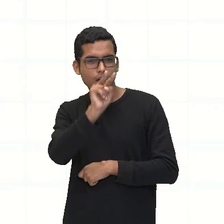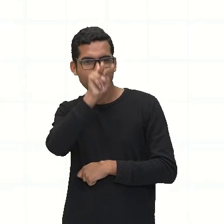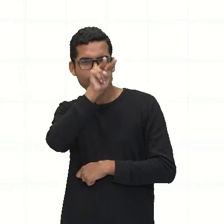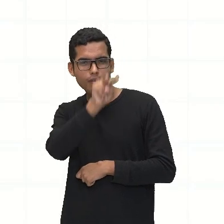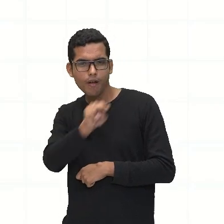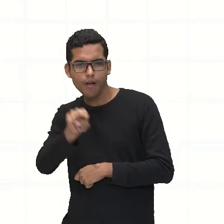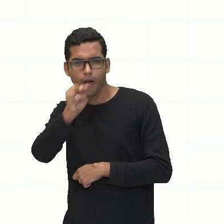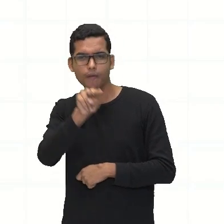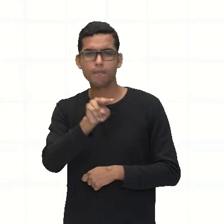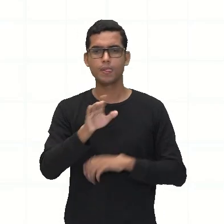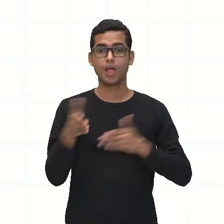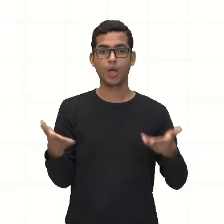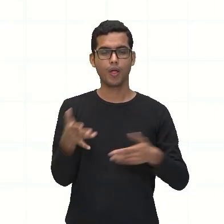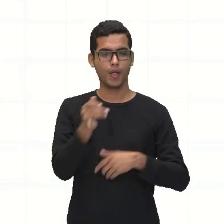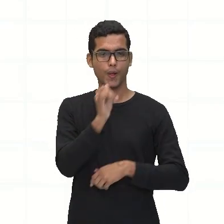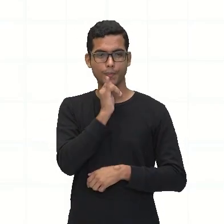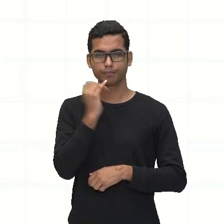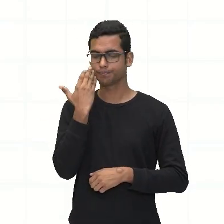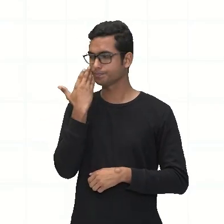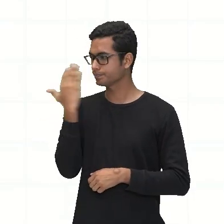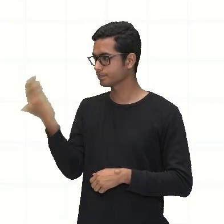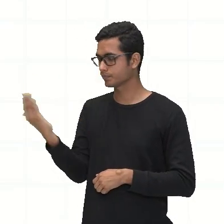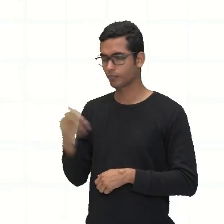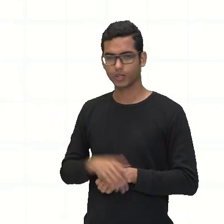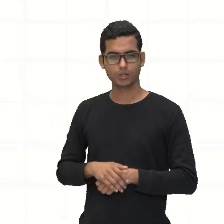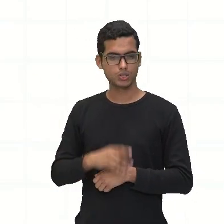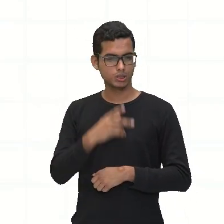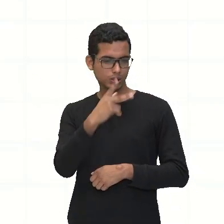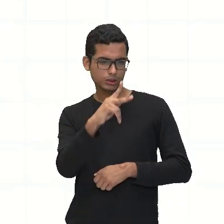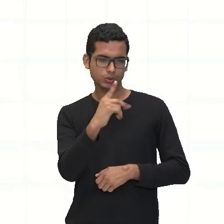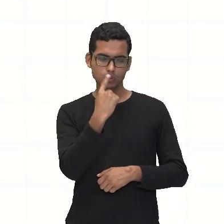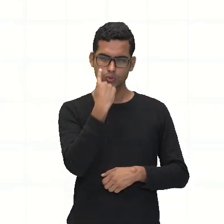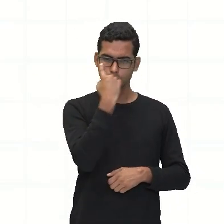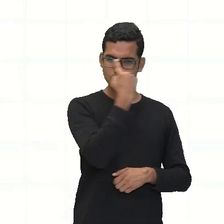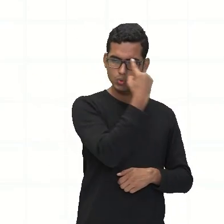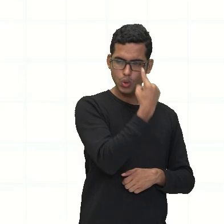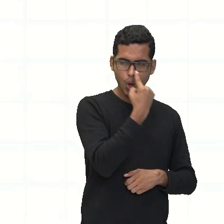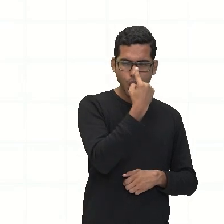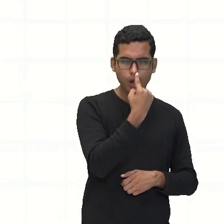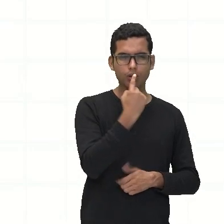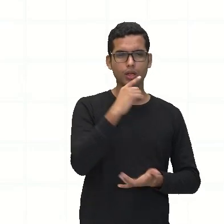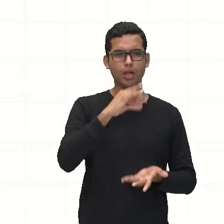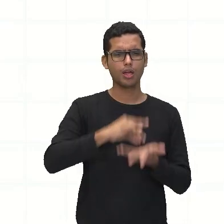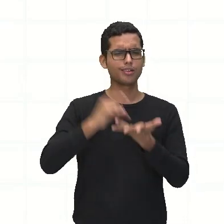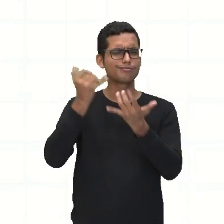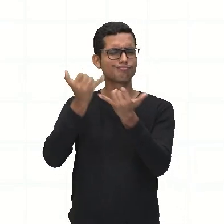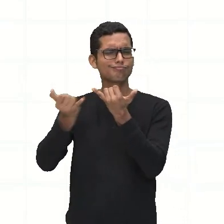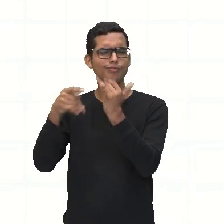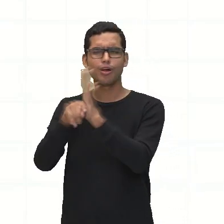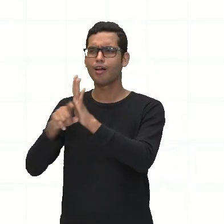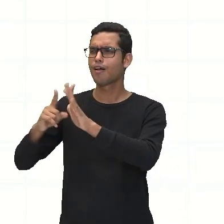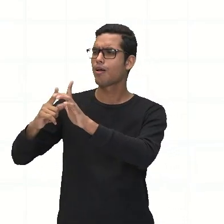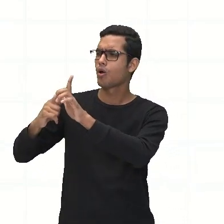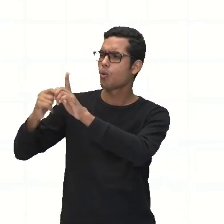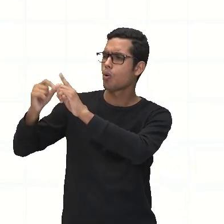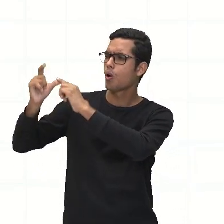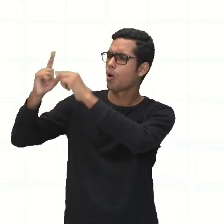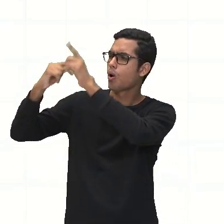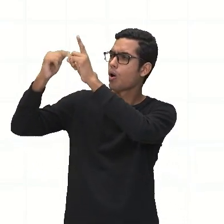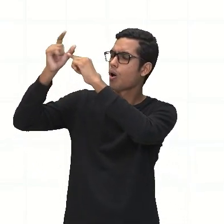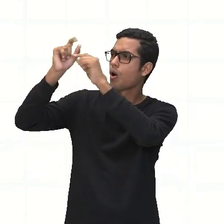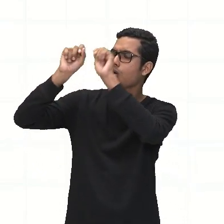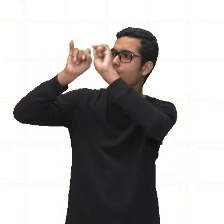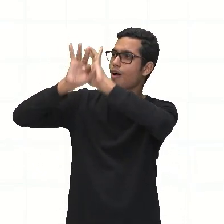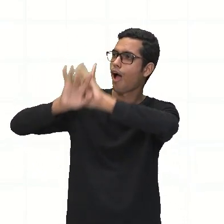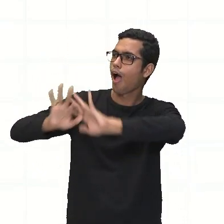aqui, né, você tem o exemplo. Seus olhos são estrelas brilhantes. Ou seja, eu utilizei